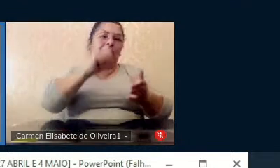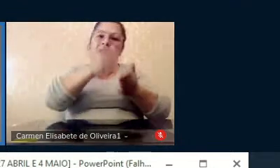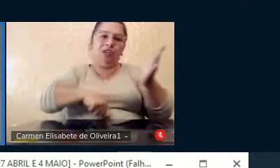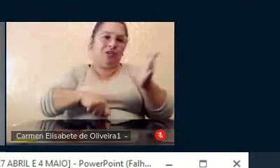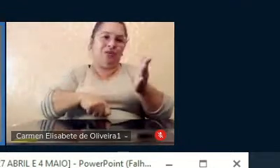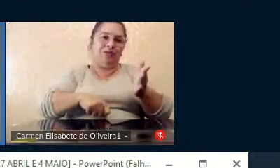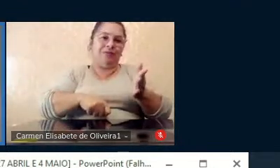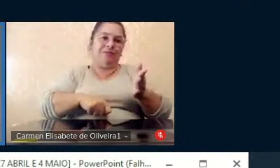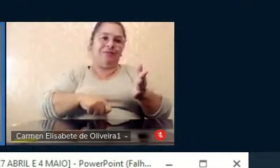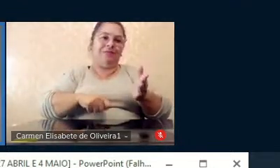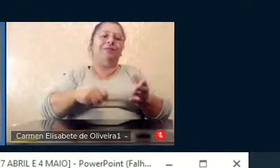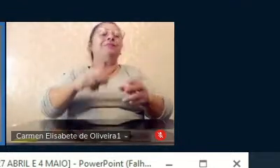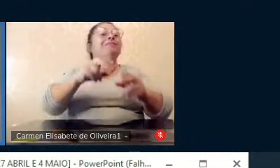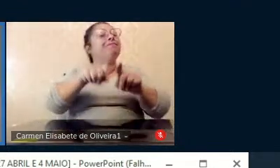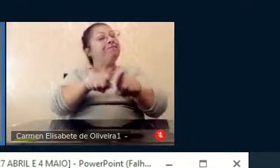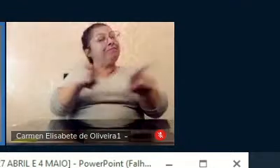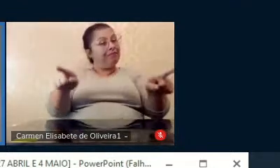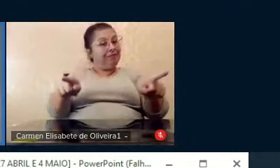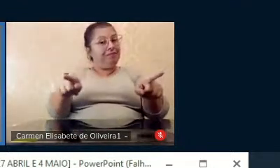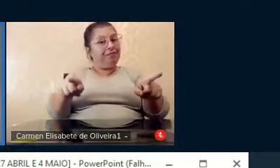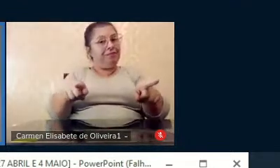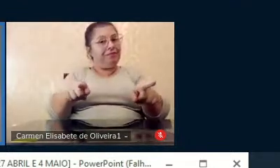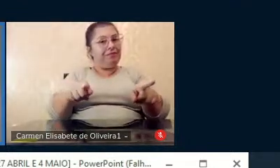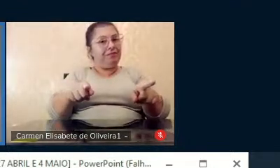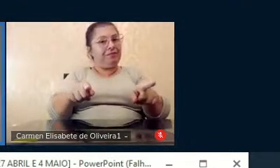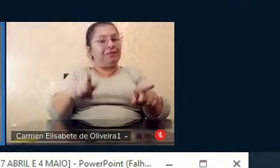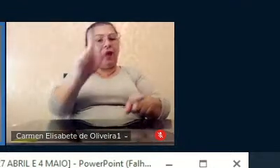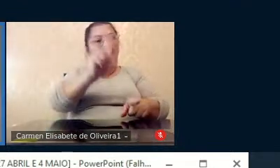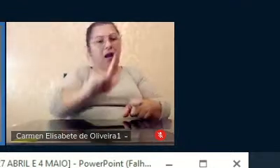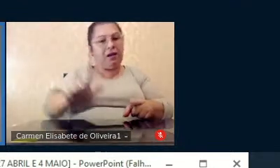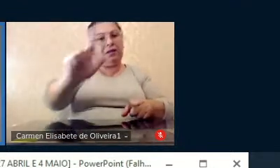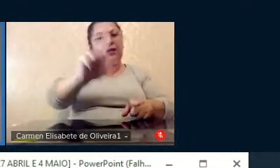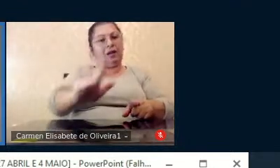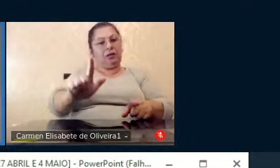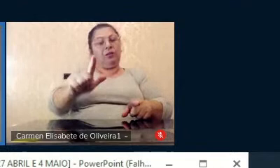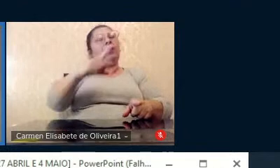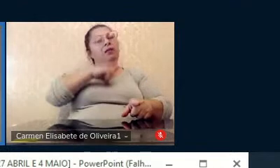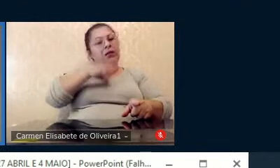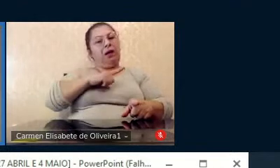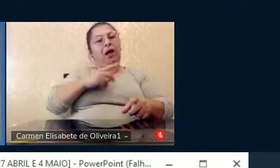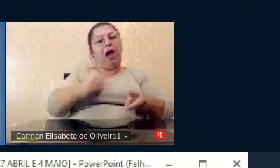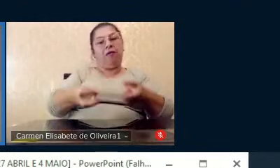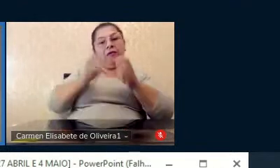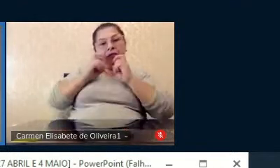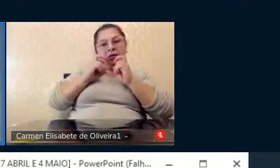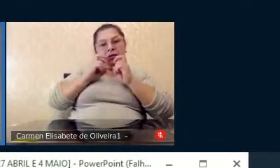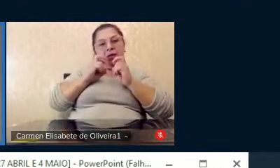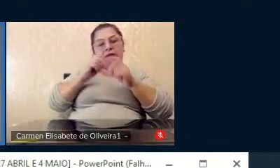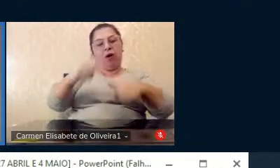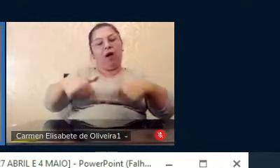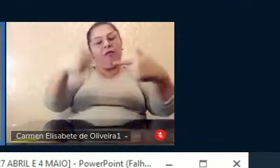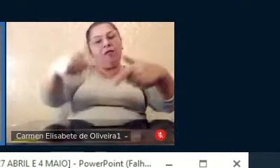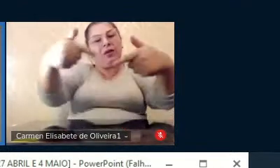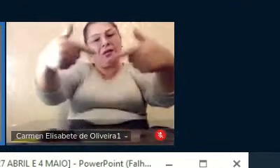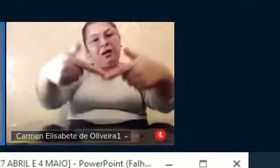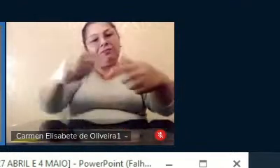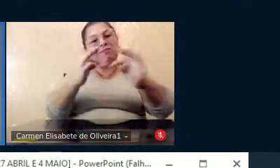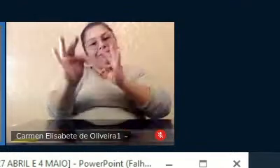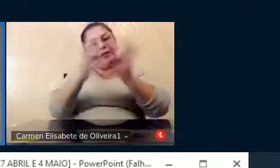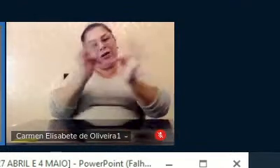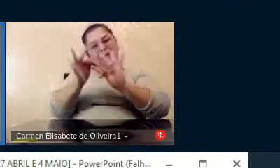registro. Mas essa literatura, então, ela ganhou visibilidade com os avanços na área da